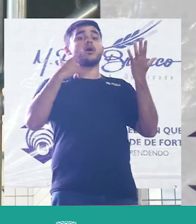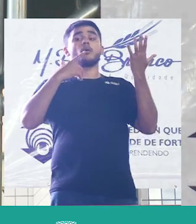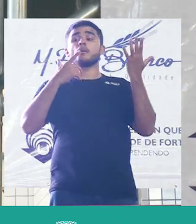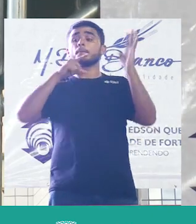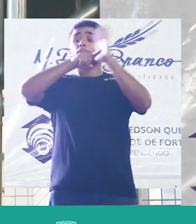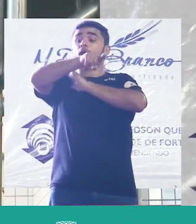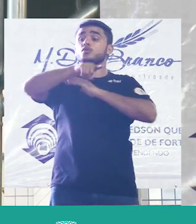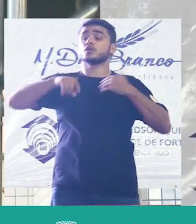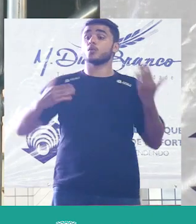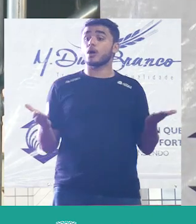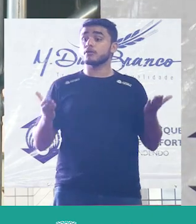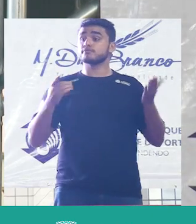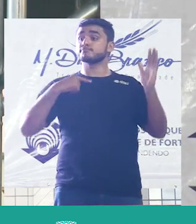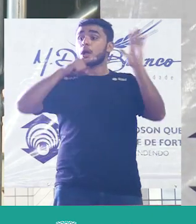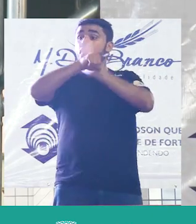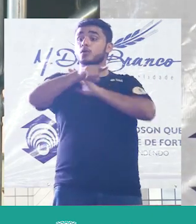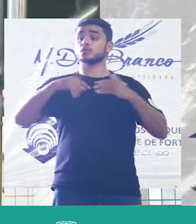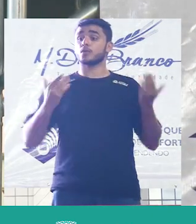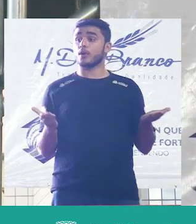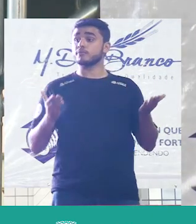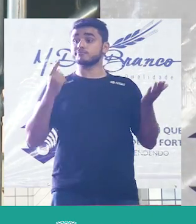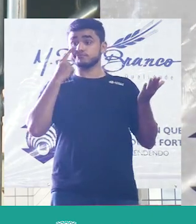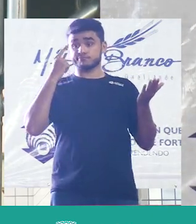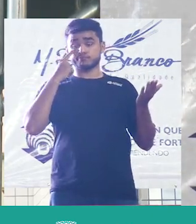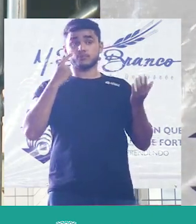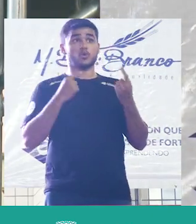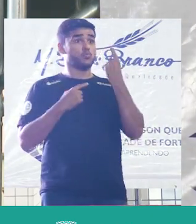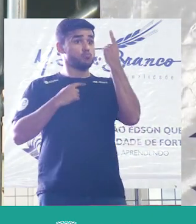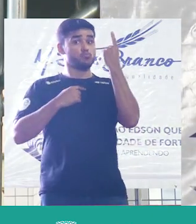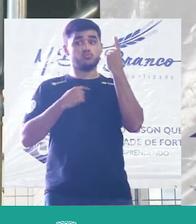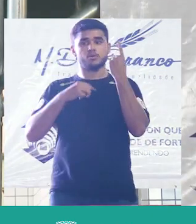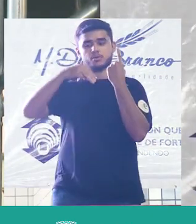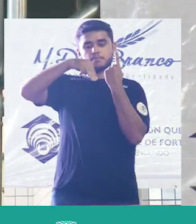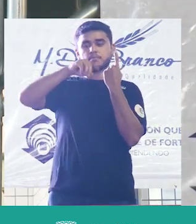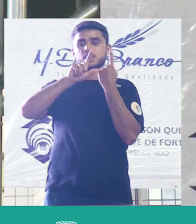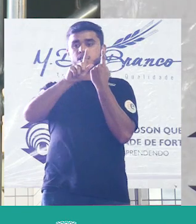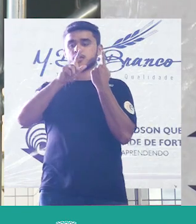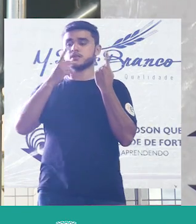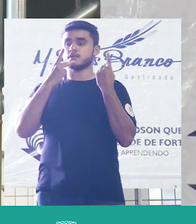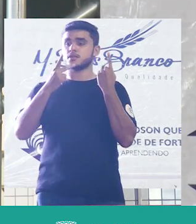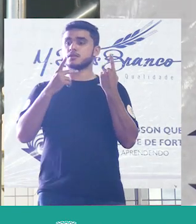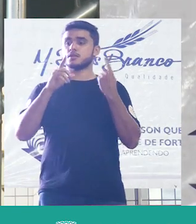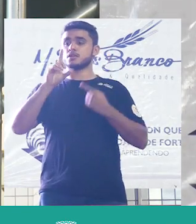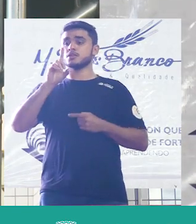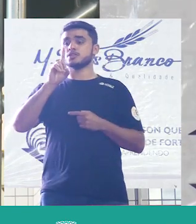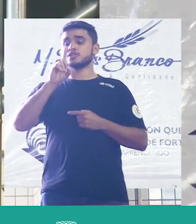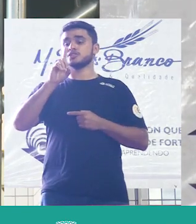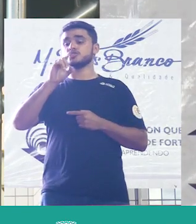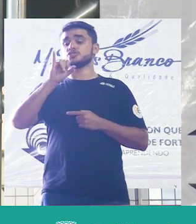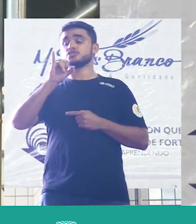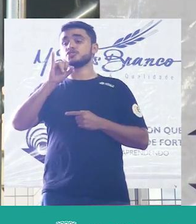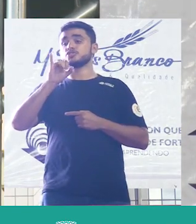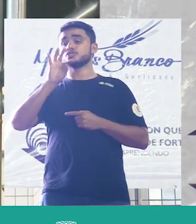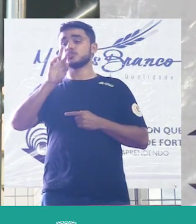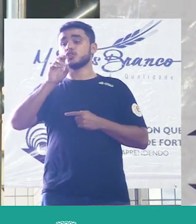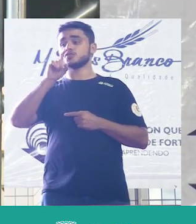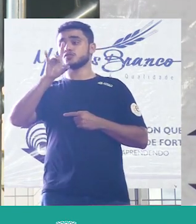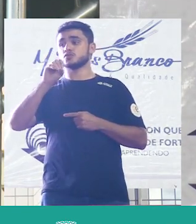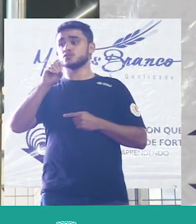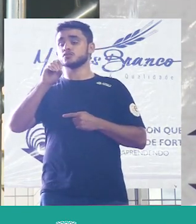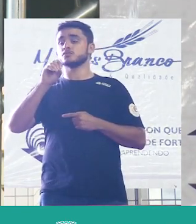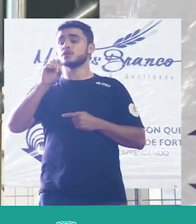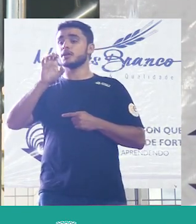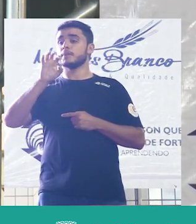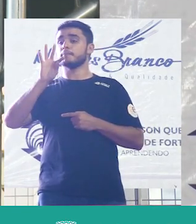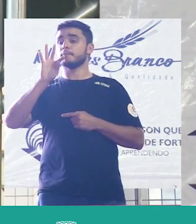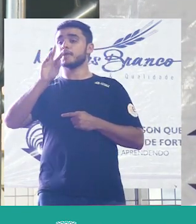pedidas. Informação que foi dada: 1 miligrama dessa substância chamada hidroxiapatita, que é o mineral dos